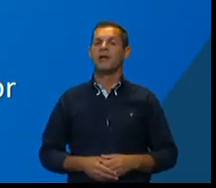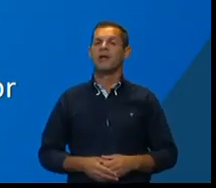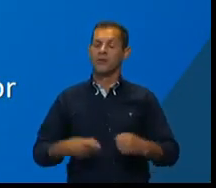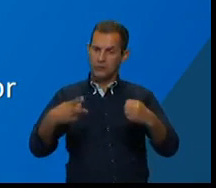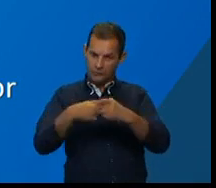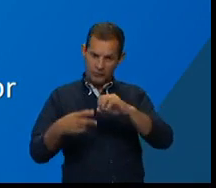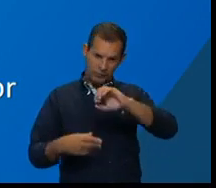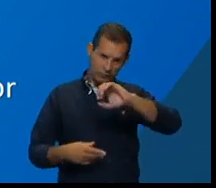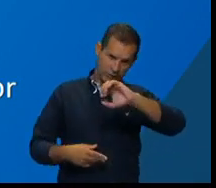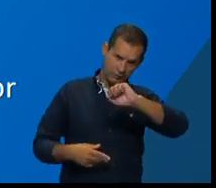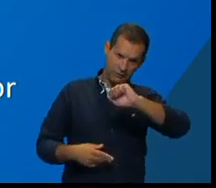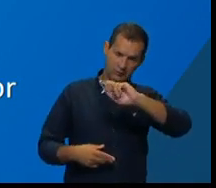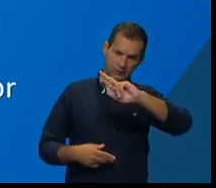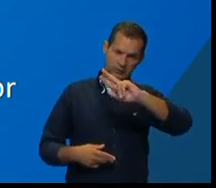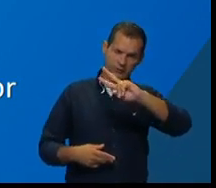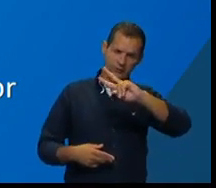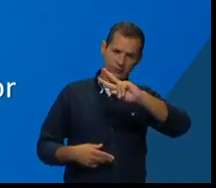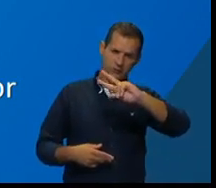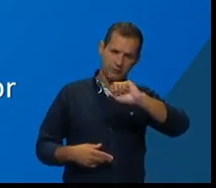hoje é